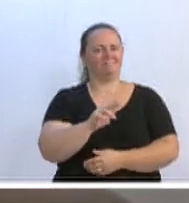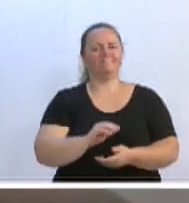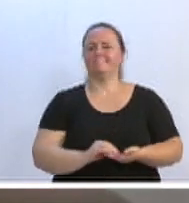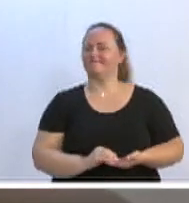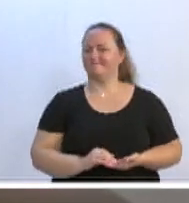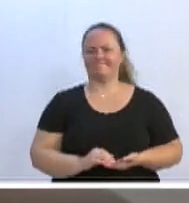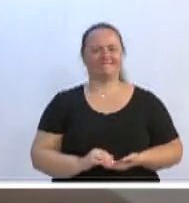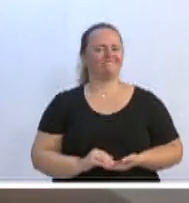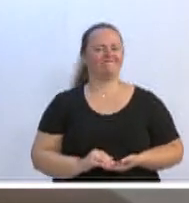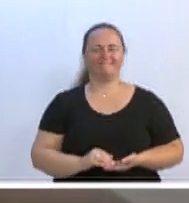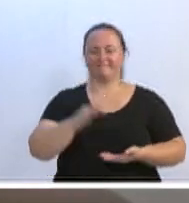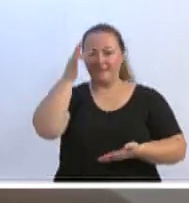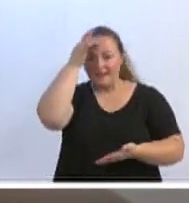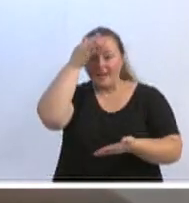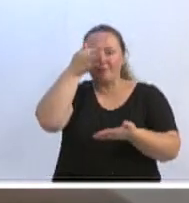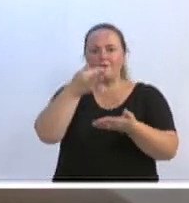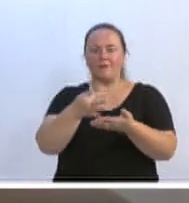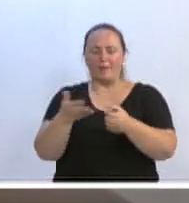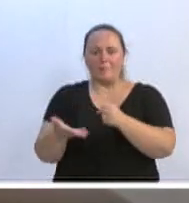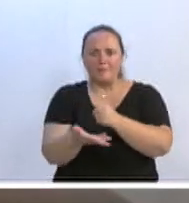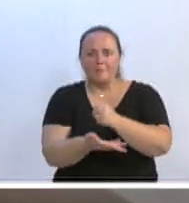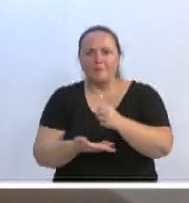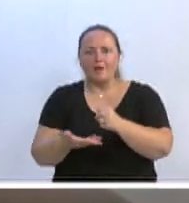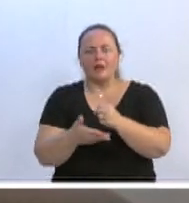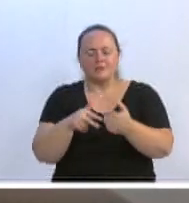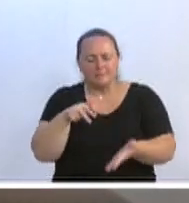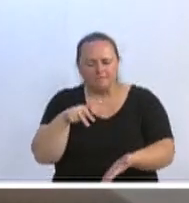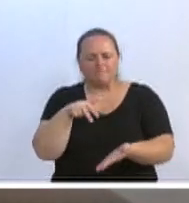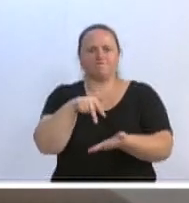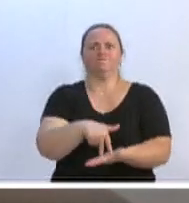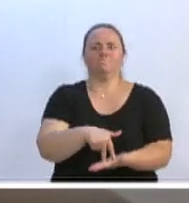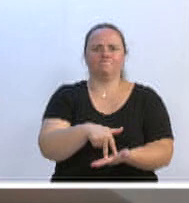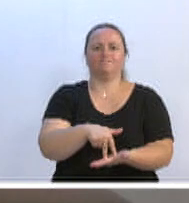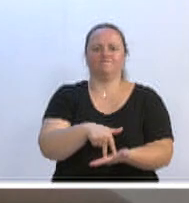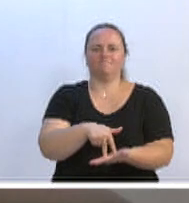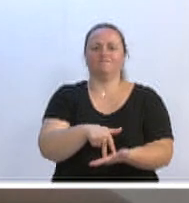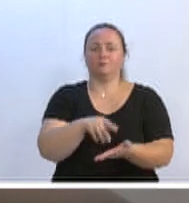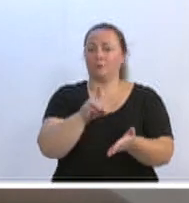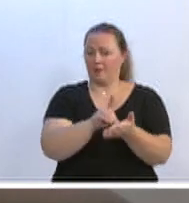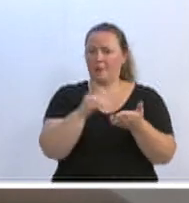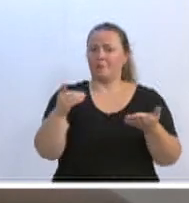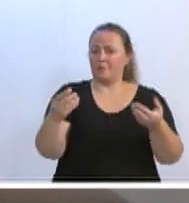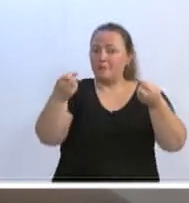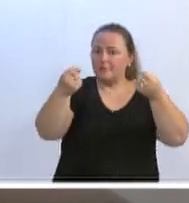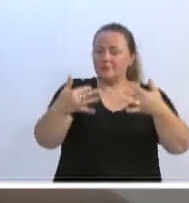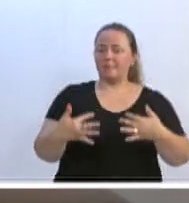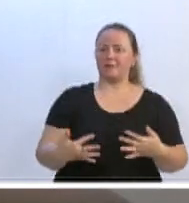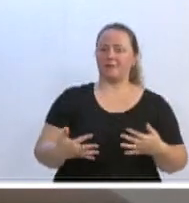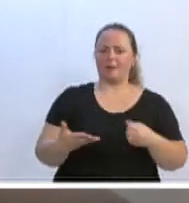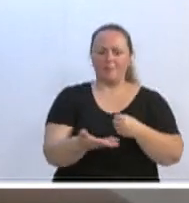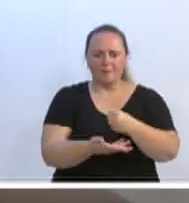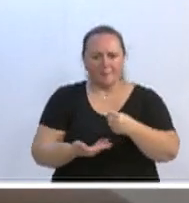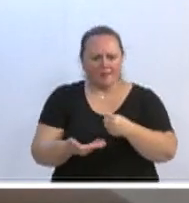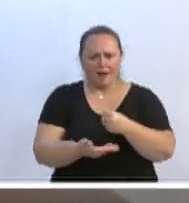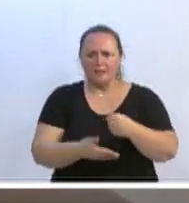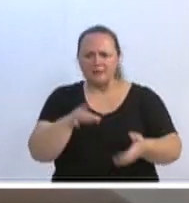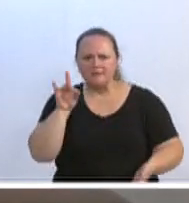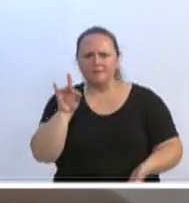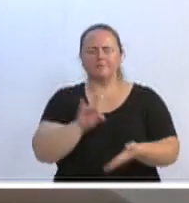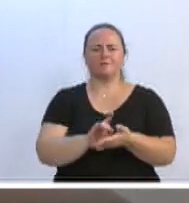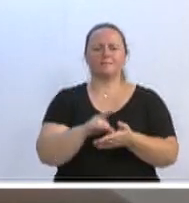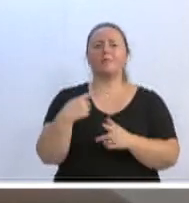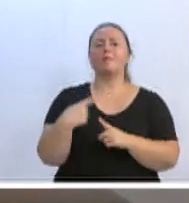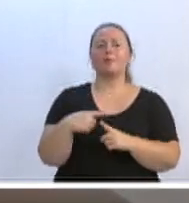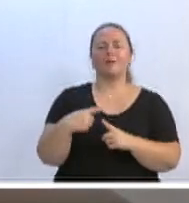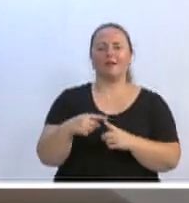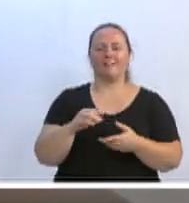firme fundamento. A palavra de Deus diz que a fé, ela é um firme fundamento. Por quê? Porque ela vem da eternidade.